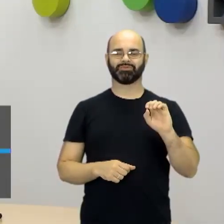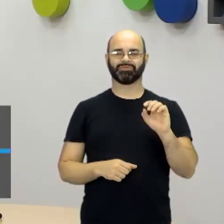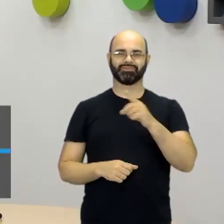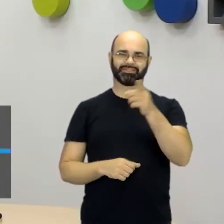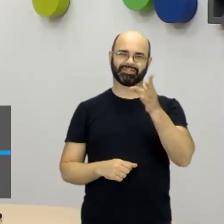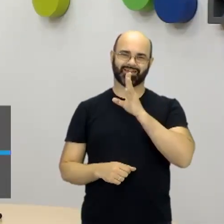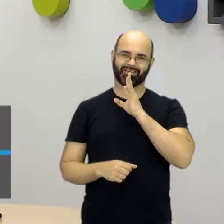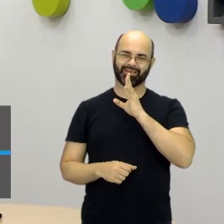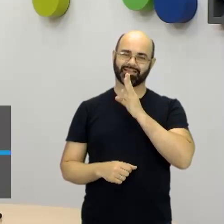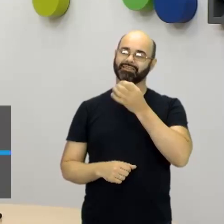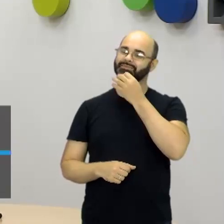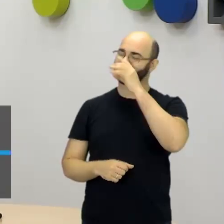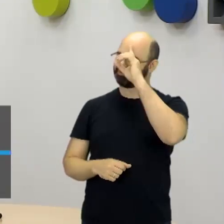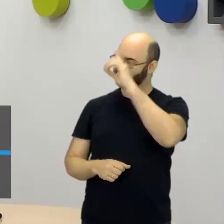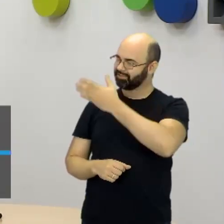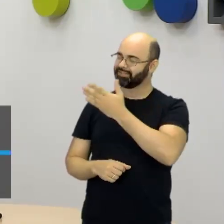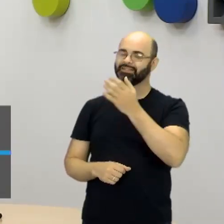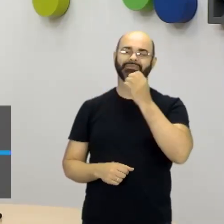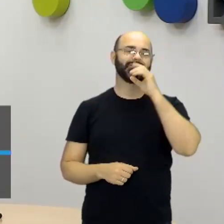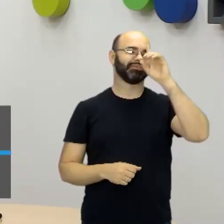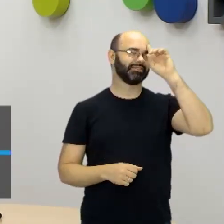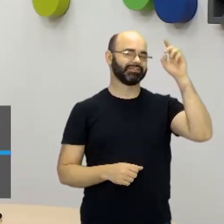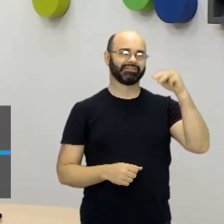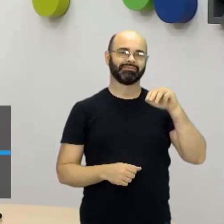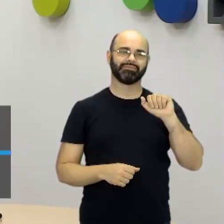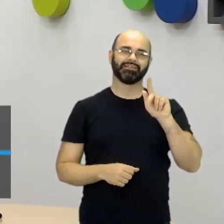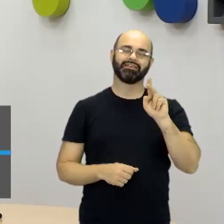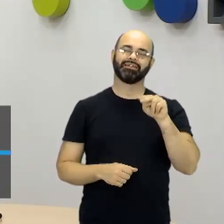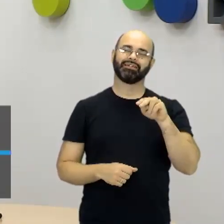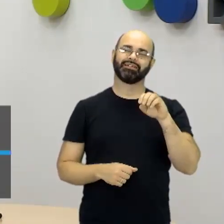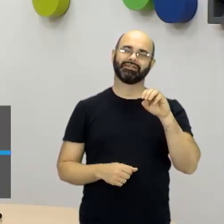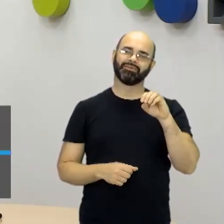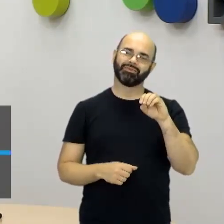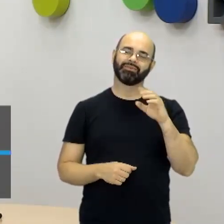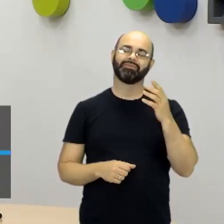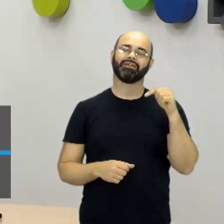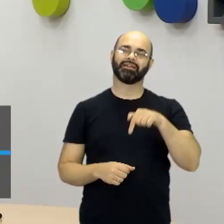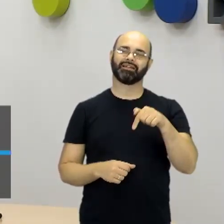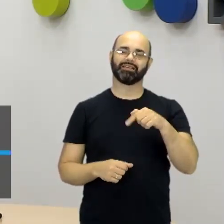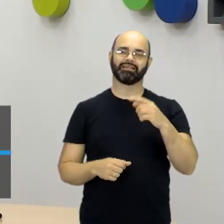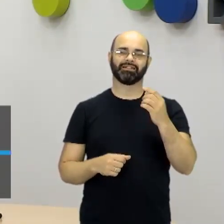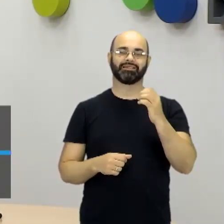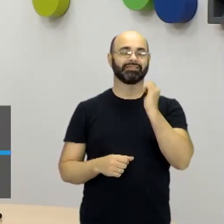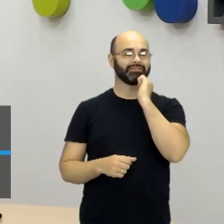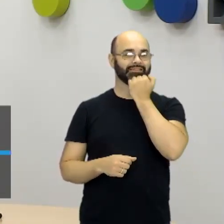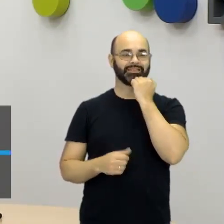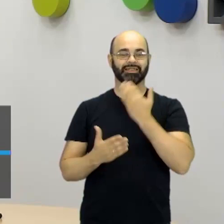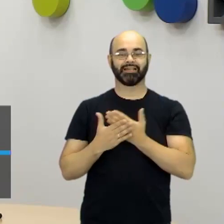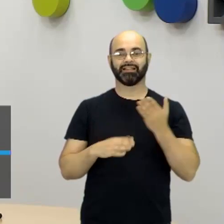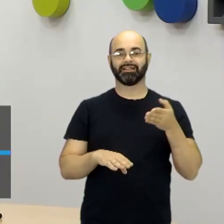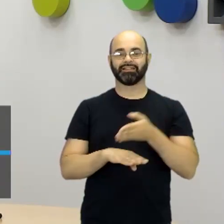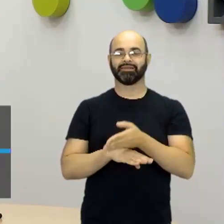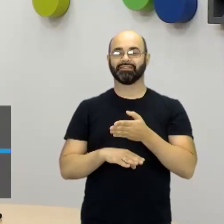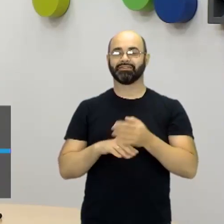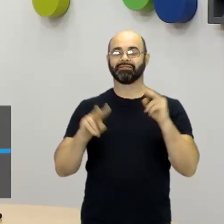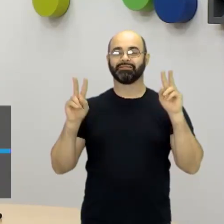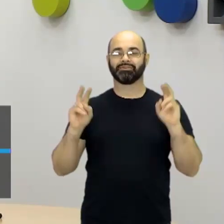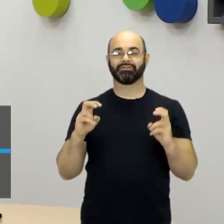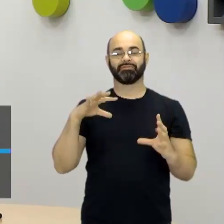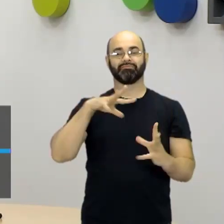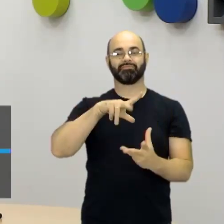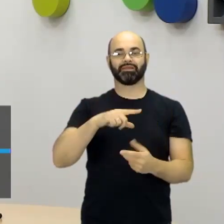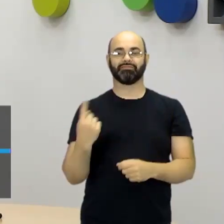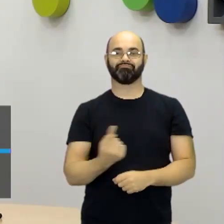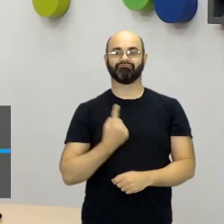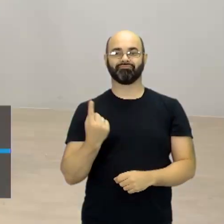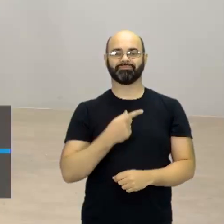dia professor Bom dia professor Carlos Magno brasileira e meio estar aqui na aula de ciências para está mediando a sua aula sobre a rotação do